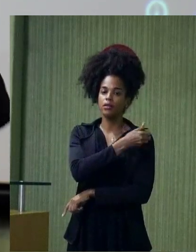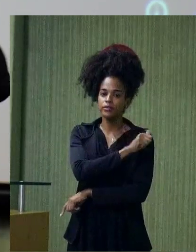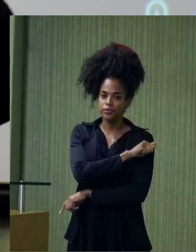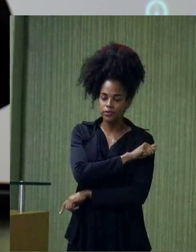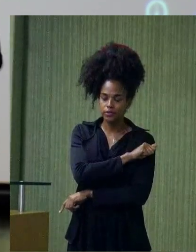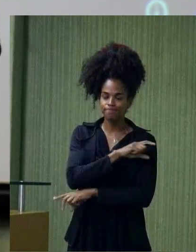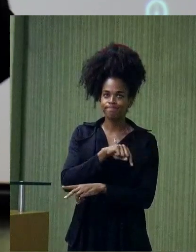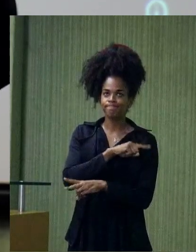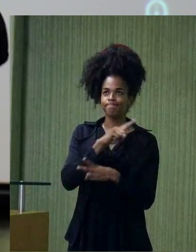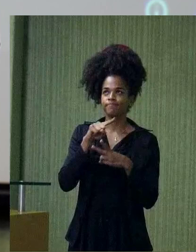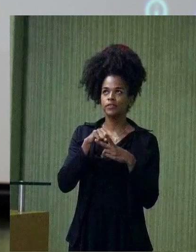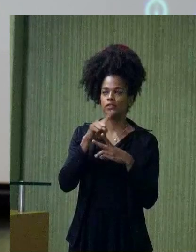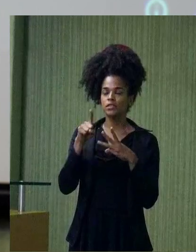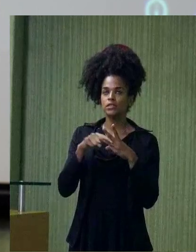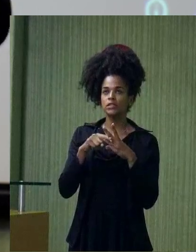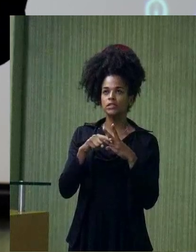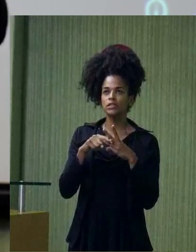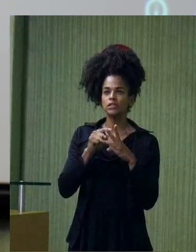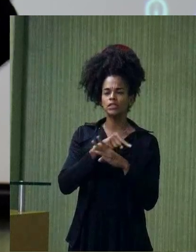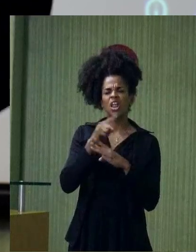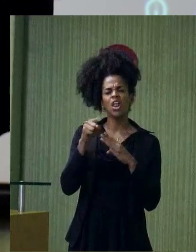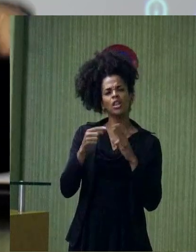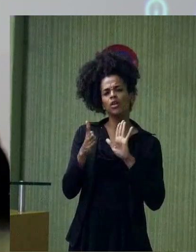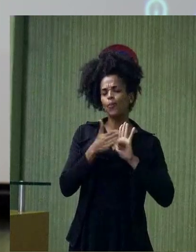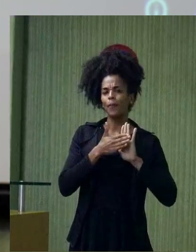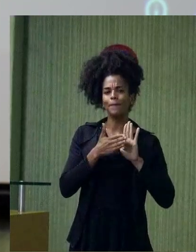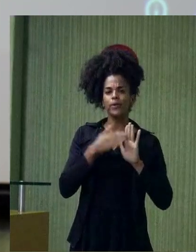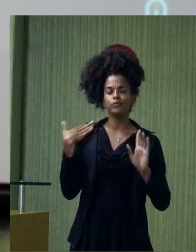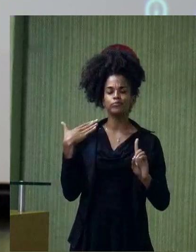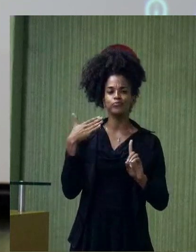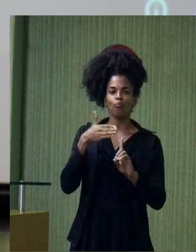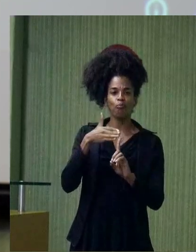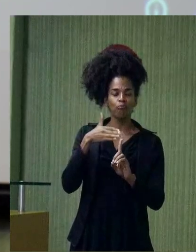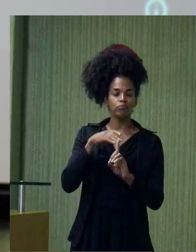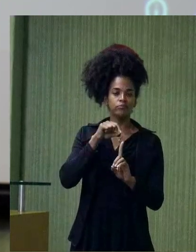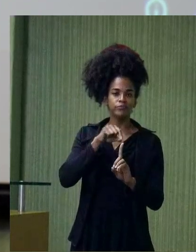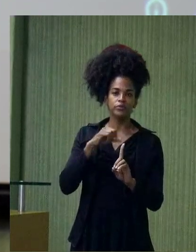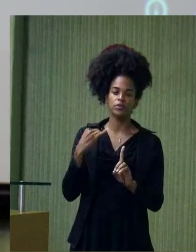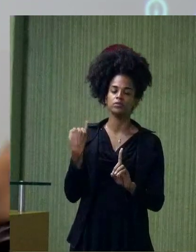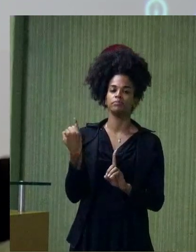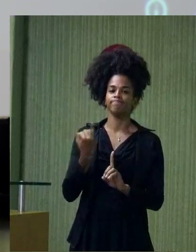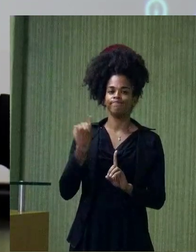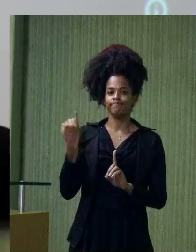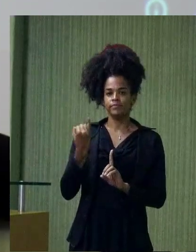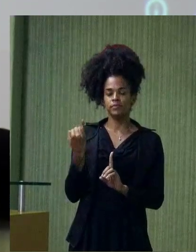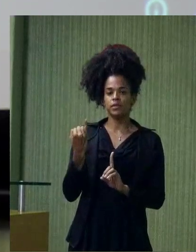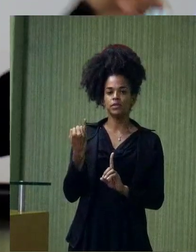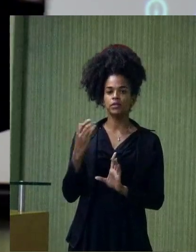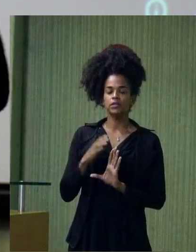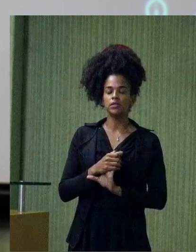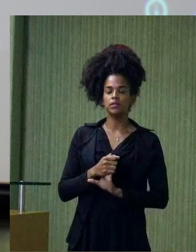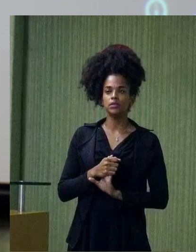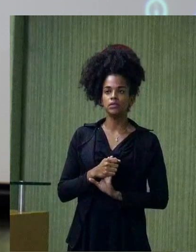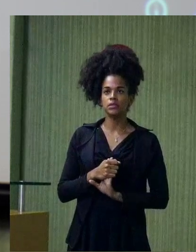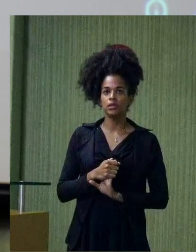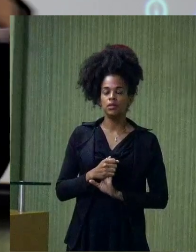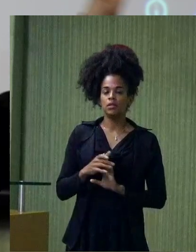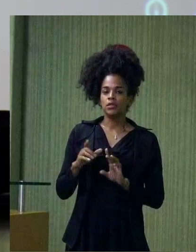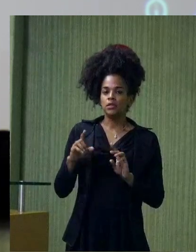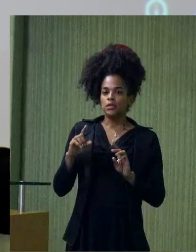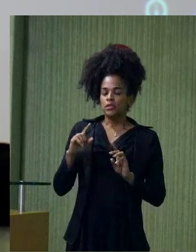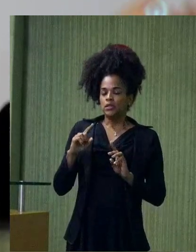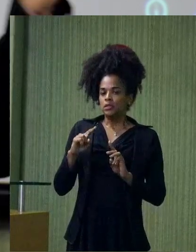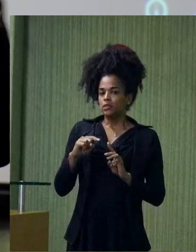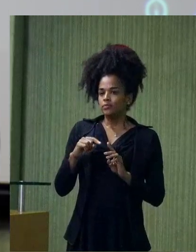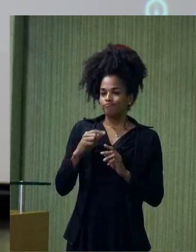esses projetos que são a gente vê o foco né o quanto são importantes né o EJA é Fred fora